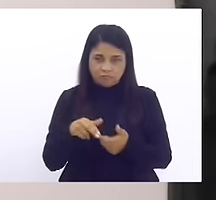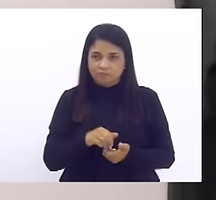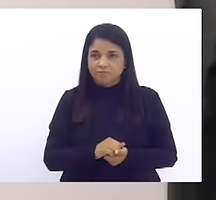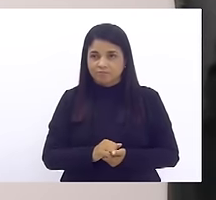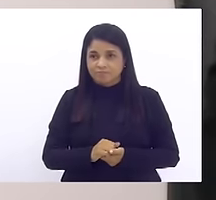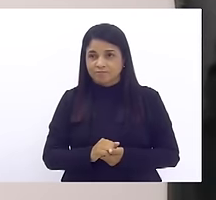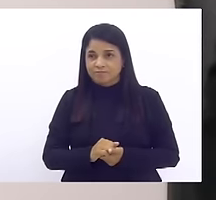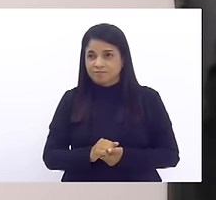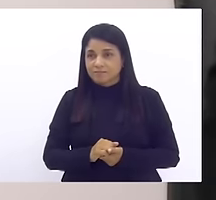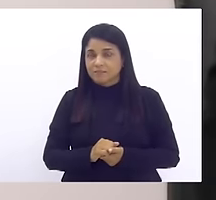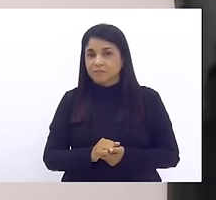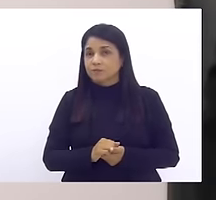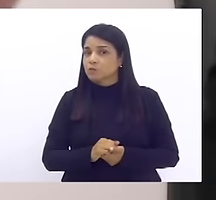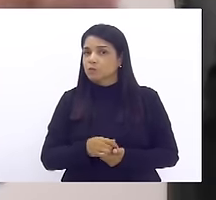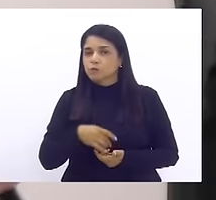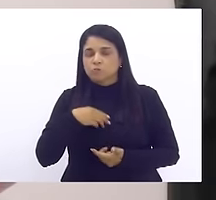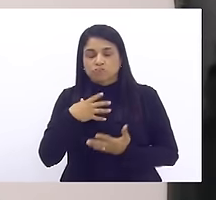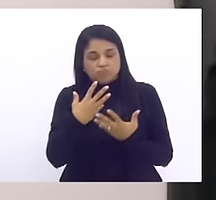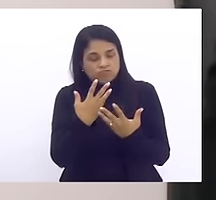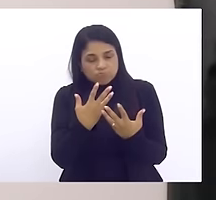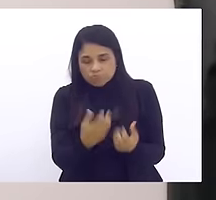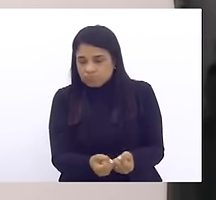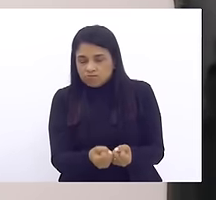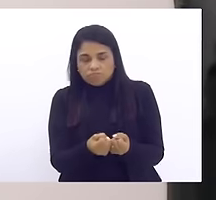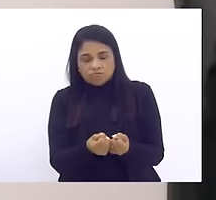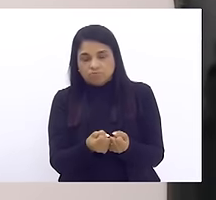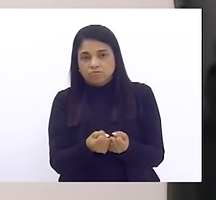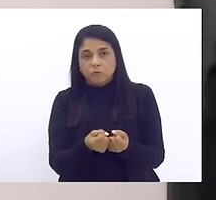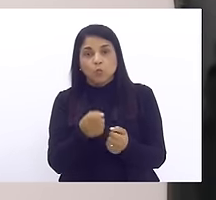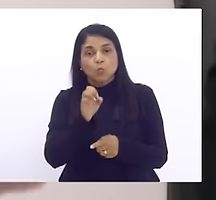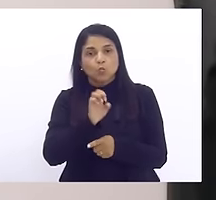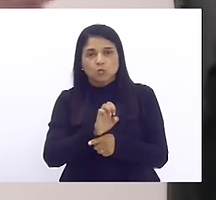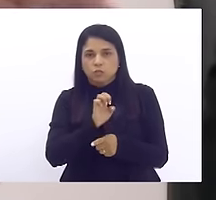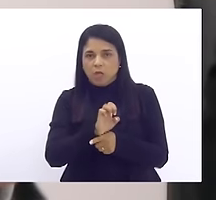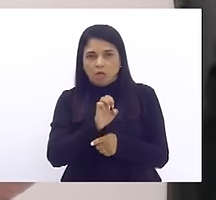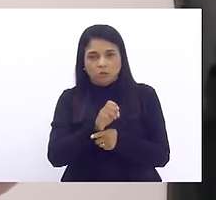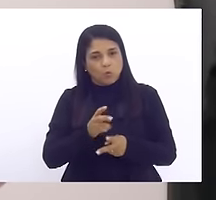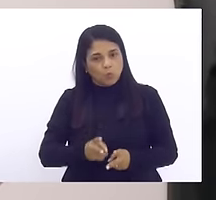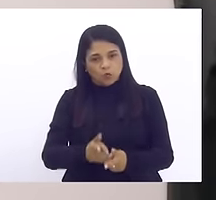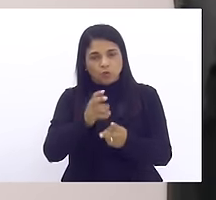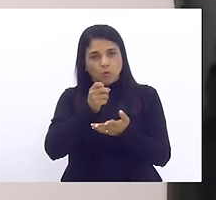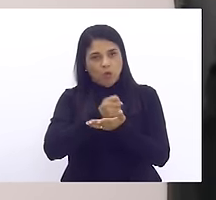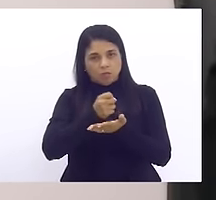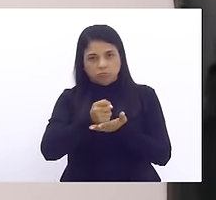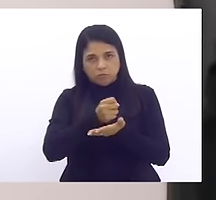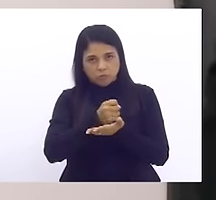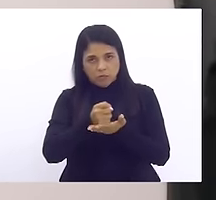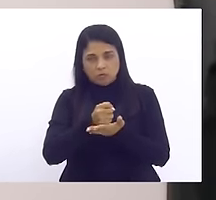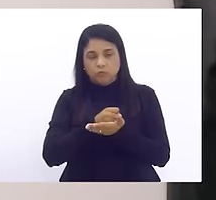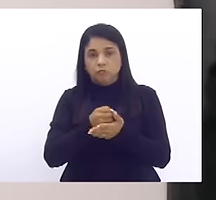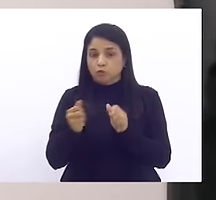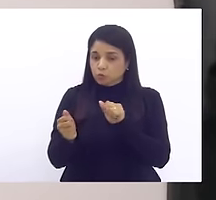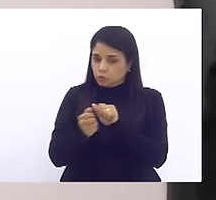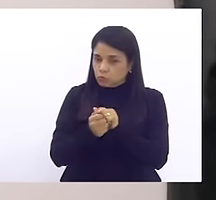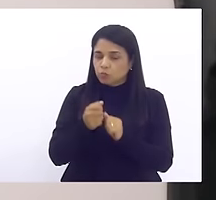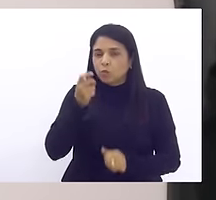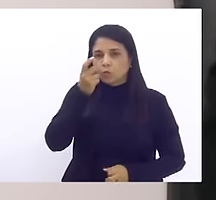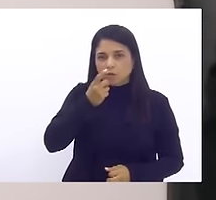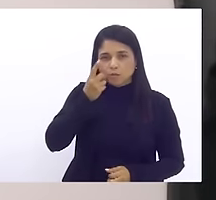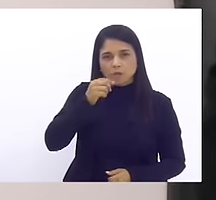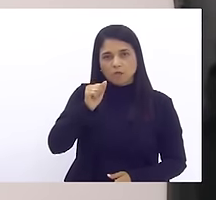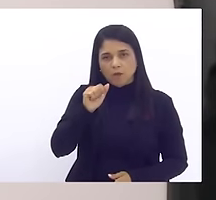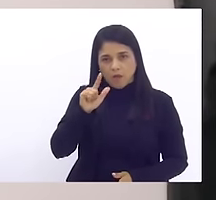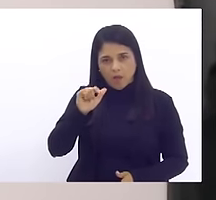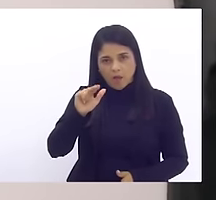inaceitável continuar mantendo esse contrato faço cor ao Deputado Alan que suspenda